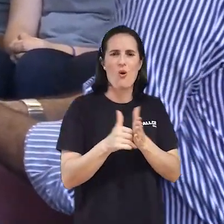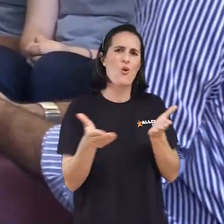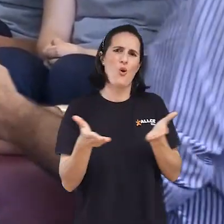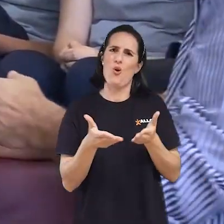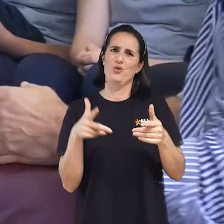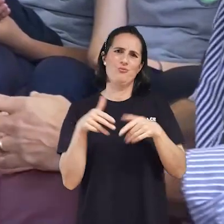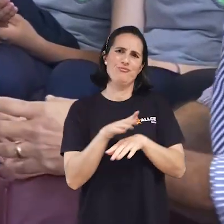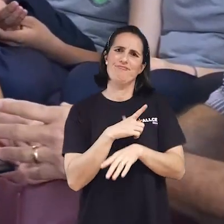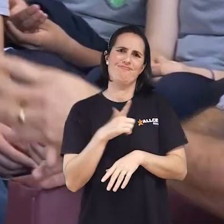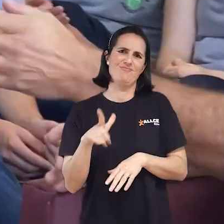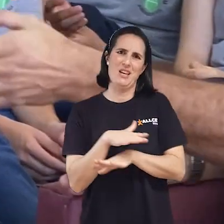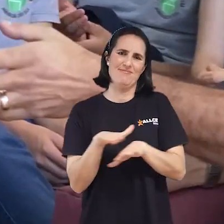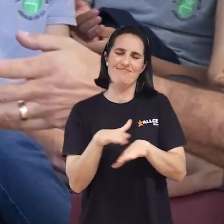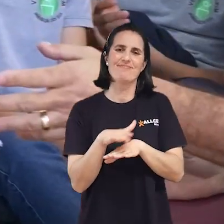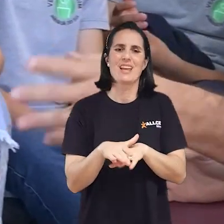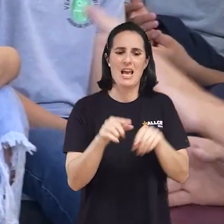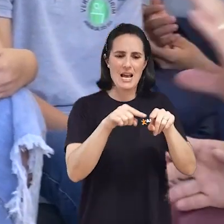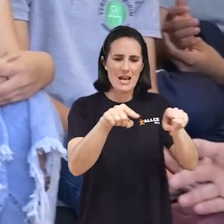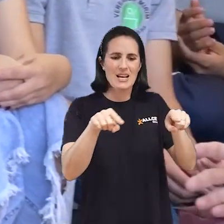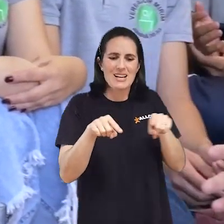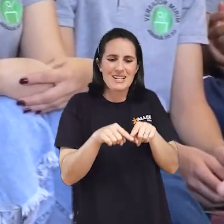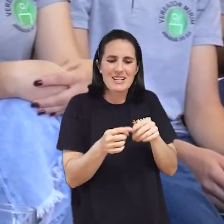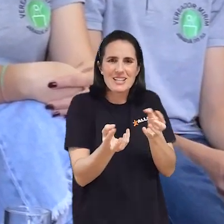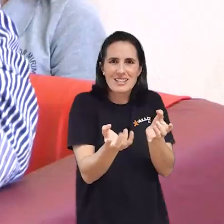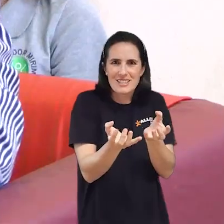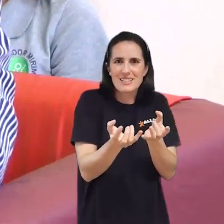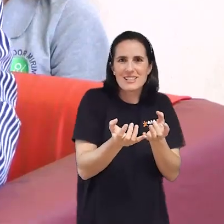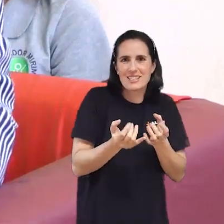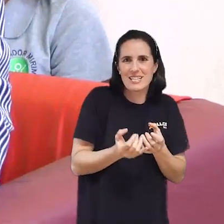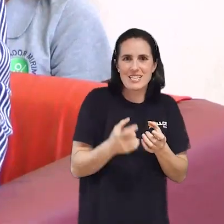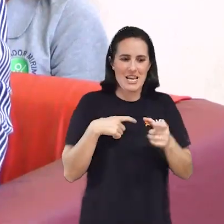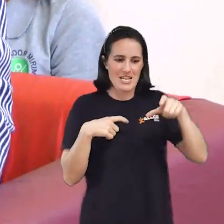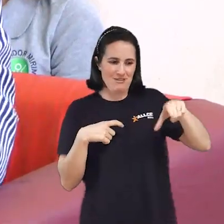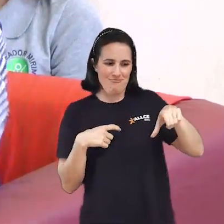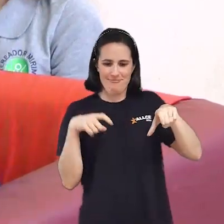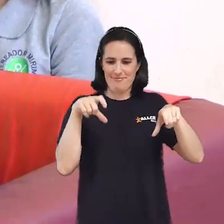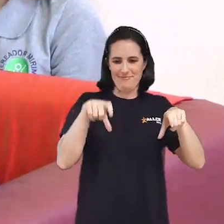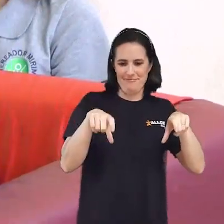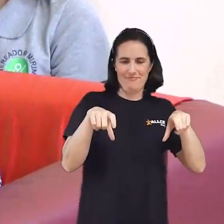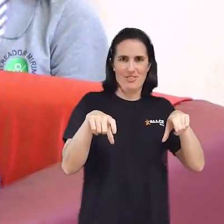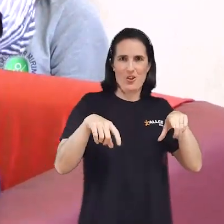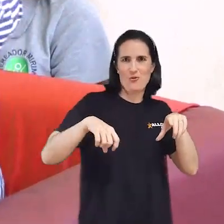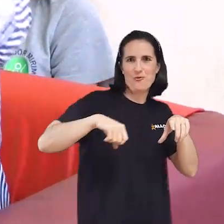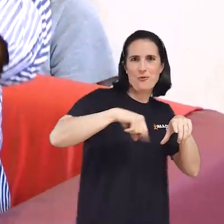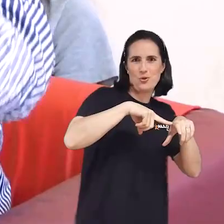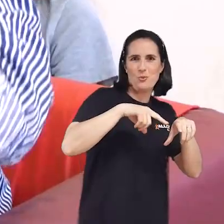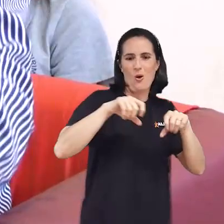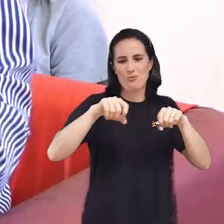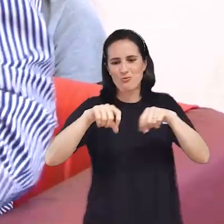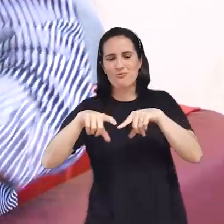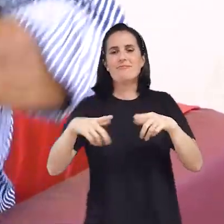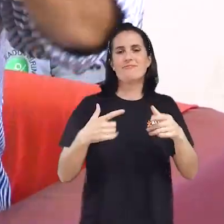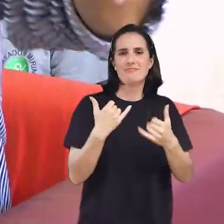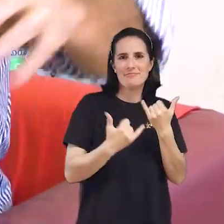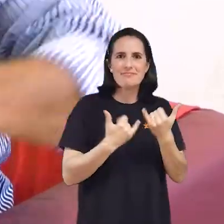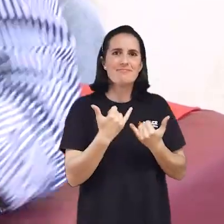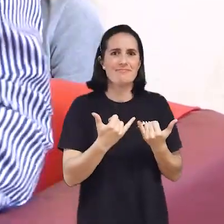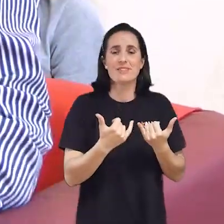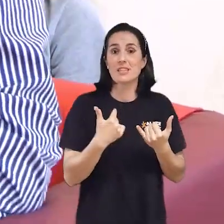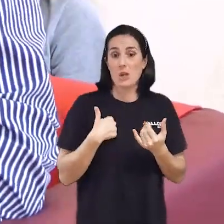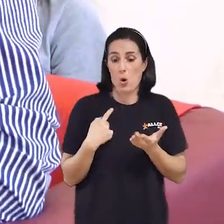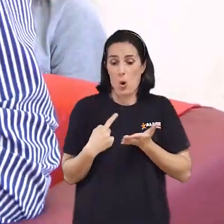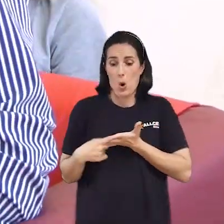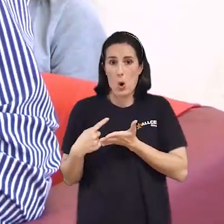de futebol, que por sinal hoje já não existe mais. Né? Aqueles campos, aqueles pastinhos, assim, que eram 2